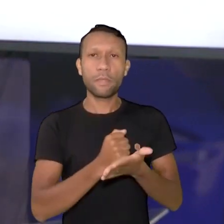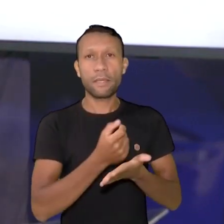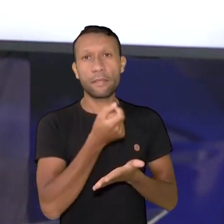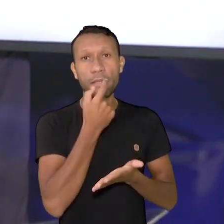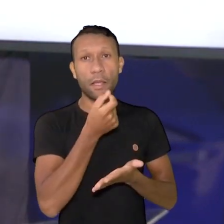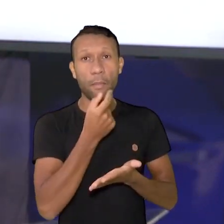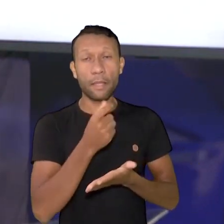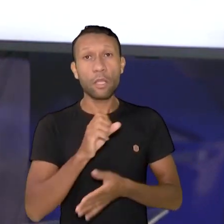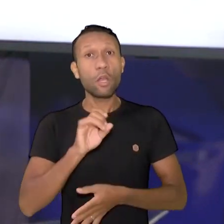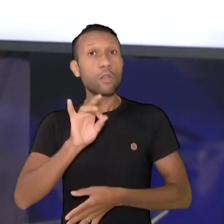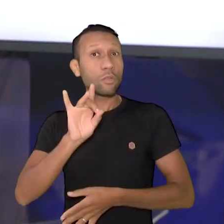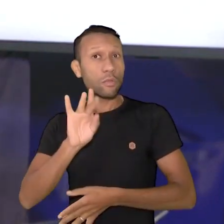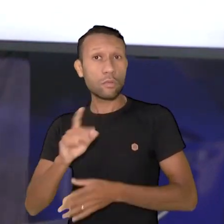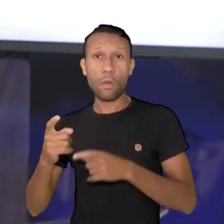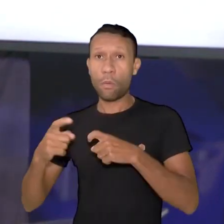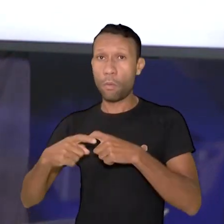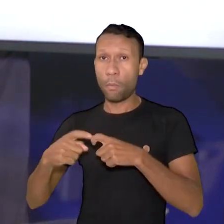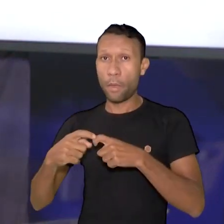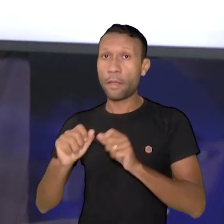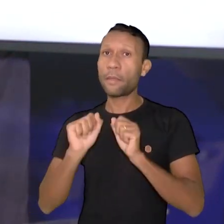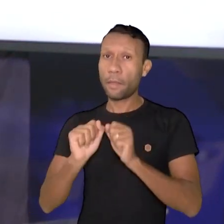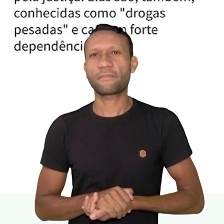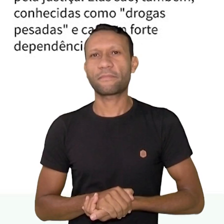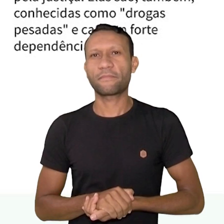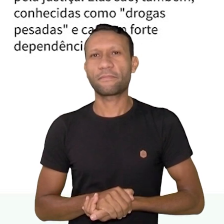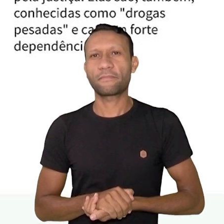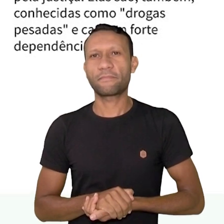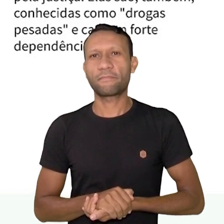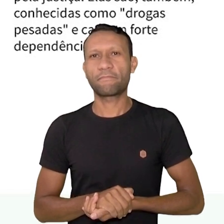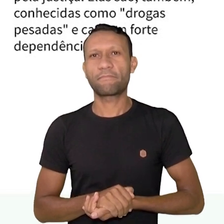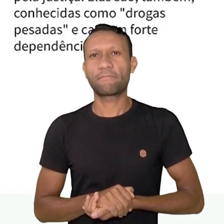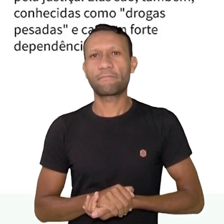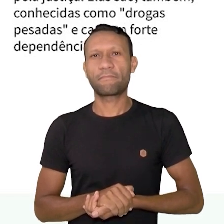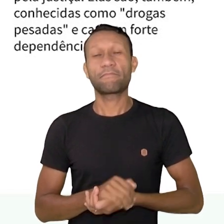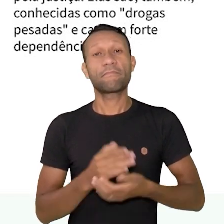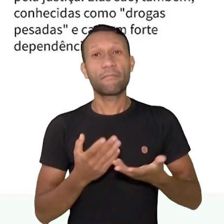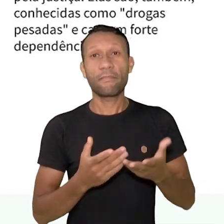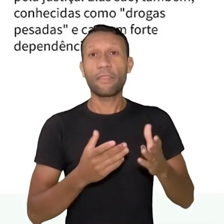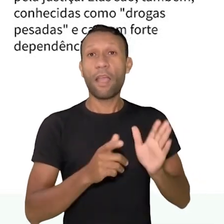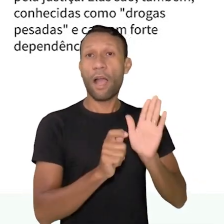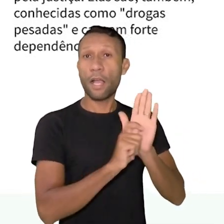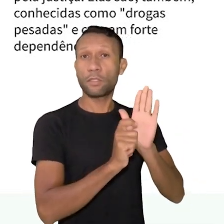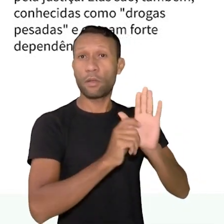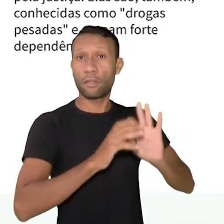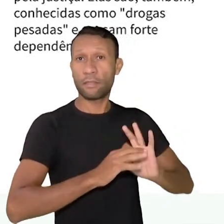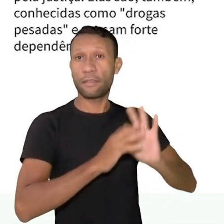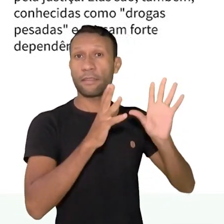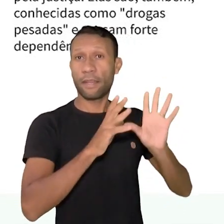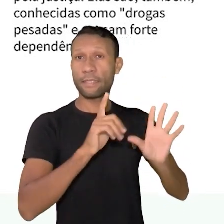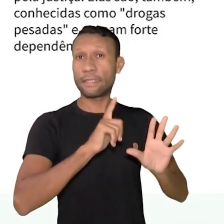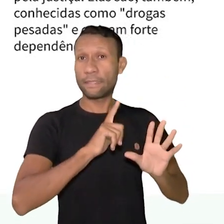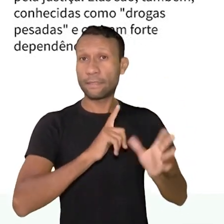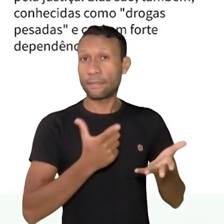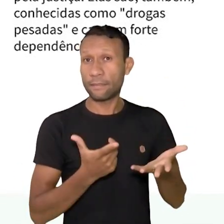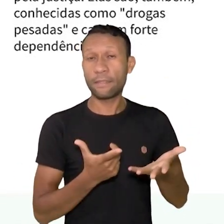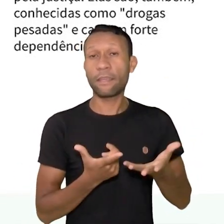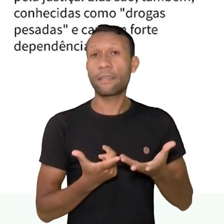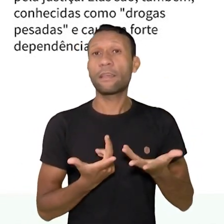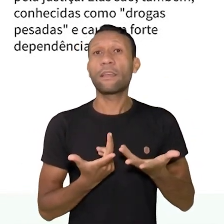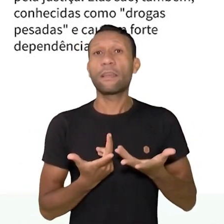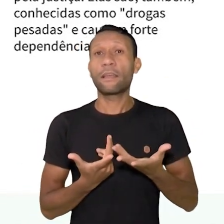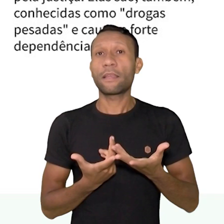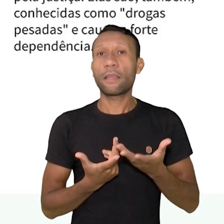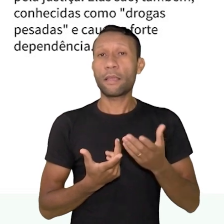e o médico é que vai indicar esses medicamentos, tá bom? As drogas lícitas, por exemplo, são drogas lícitas são